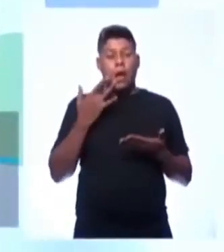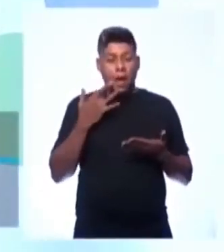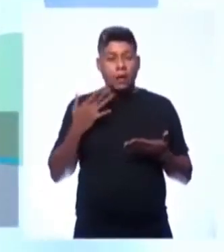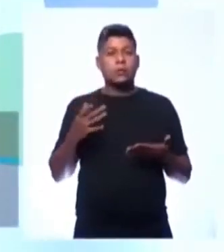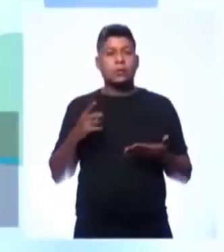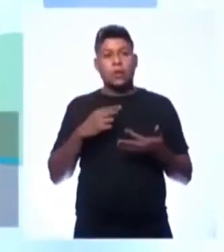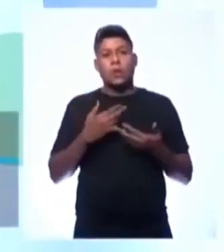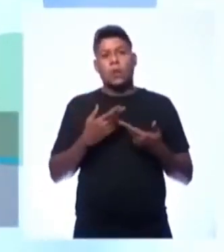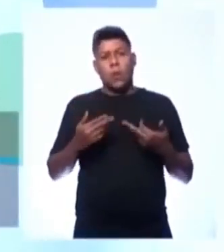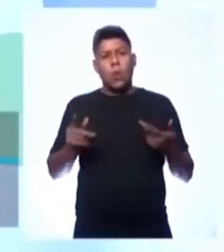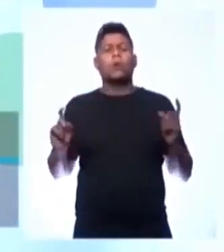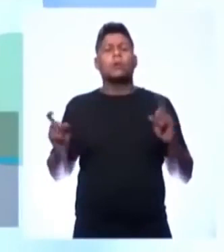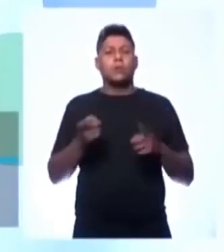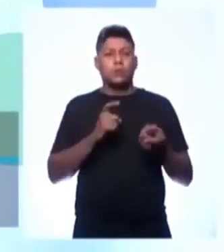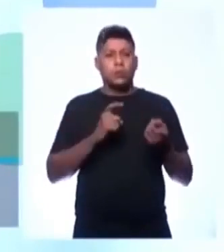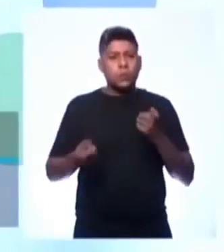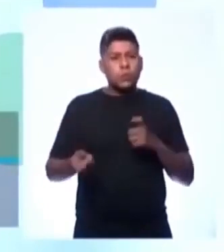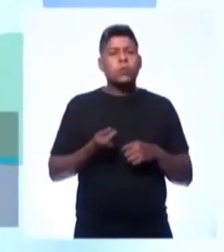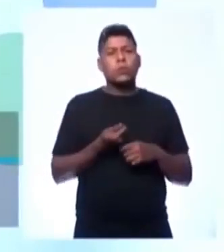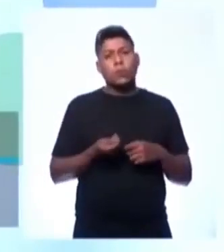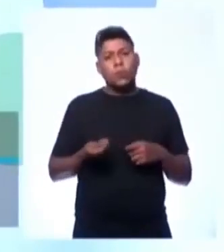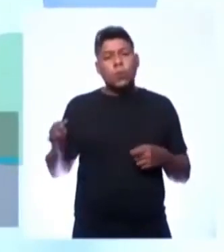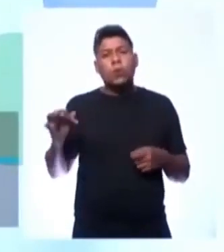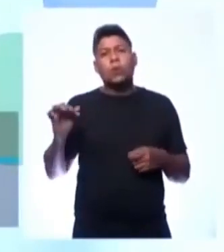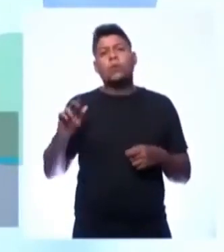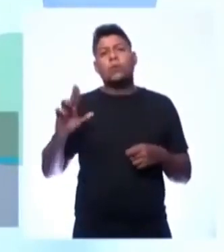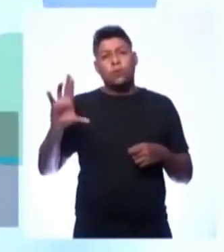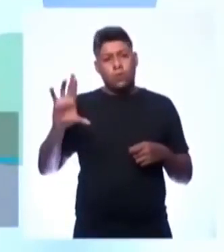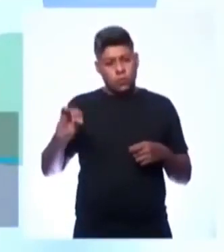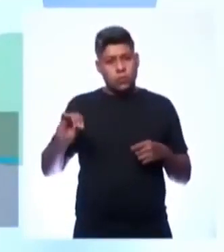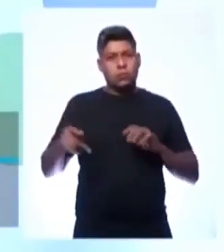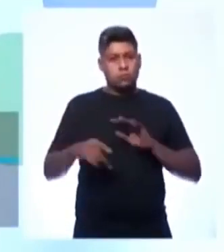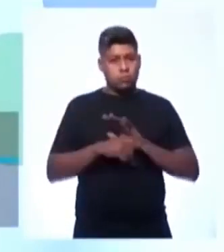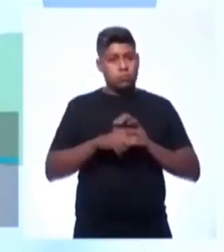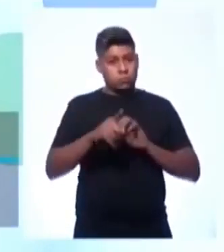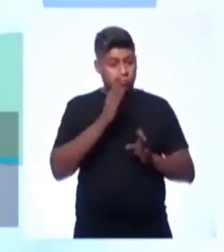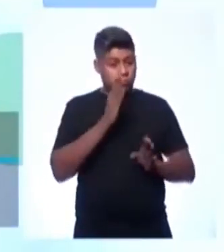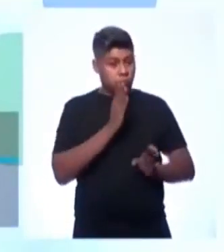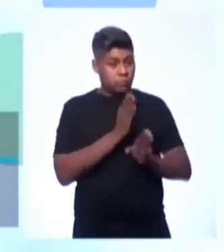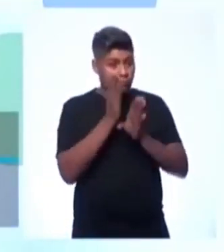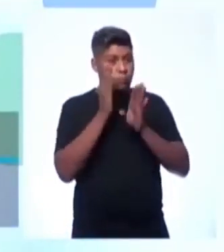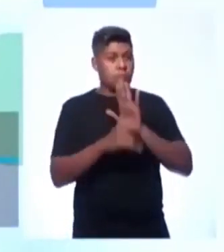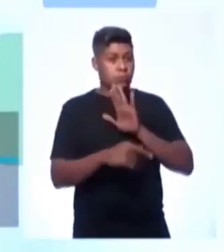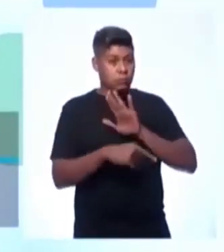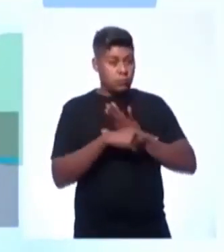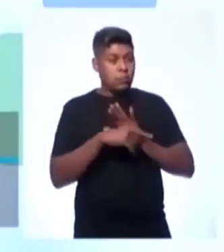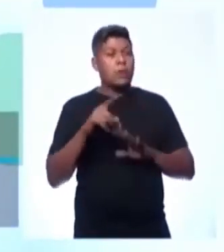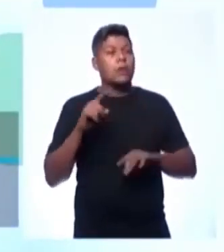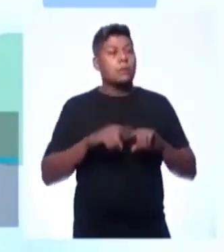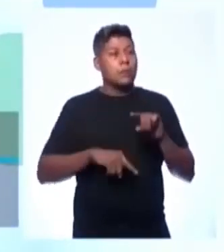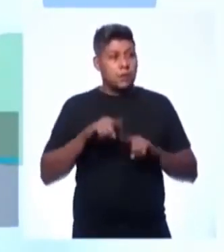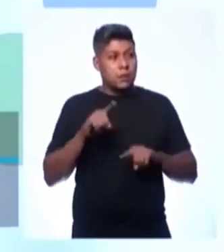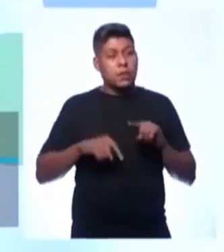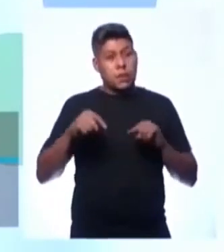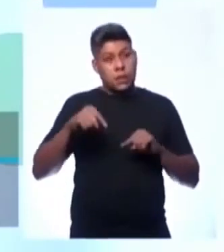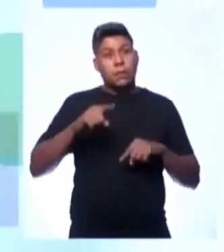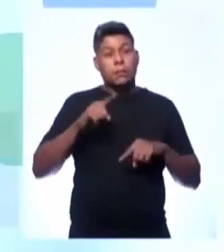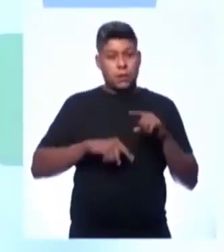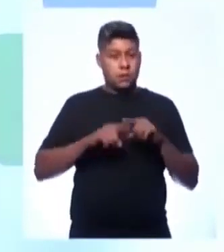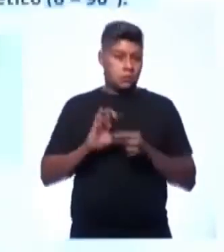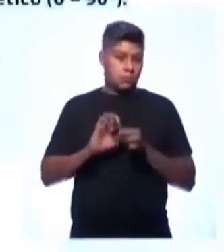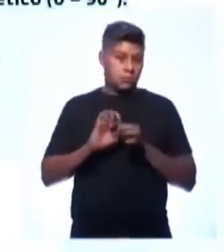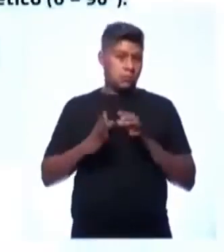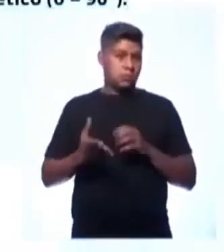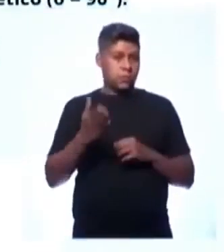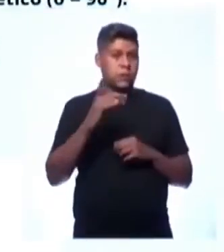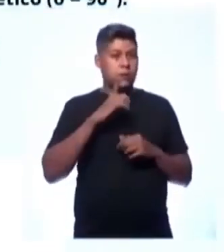bastante coisa aí discutida, né, Giba? A intensidade do fluxo magnético vai ficar aí para você consultar, né, no seu material, mas aqui o material está disponível para